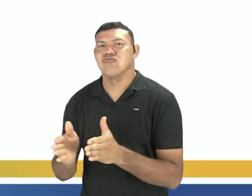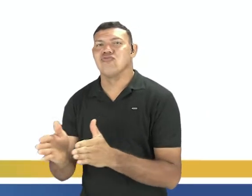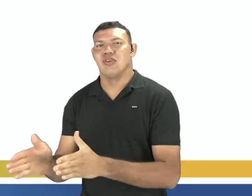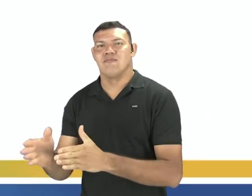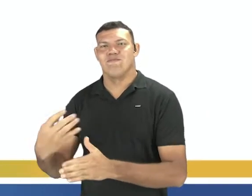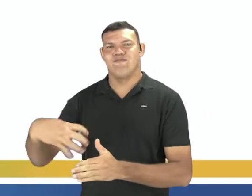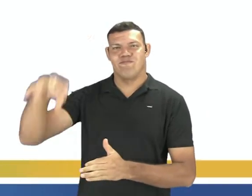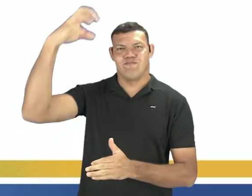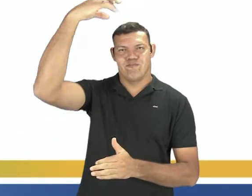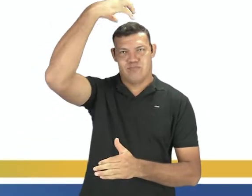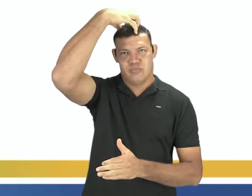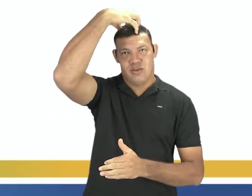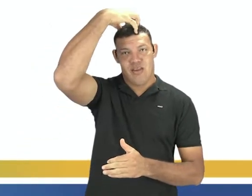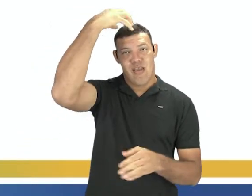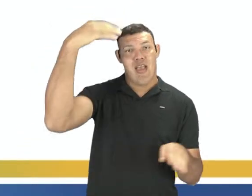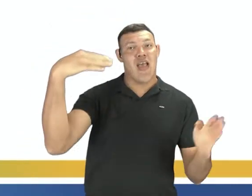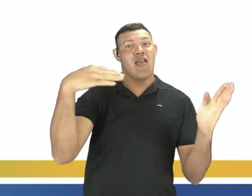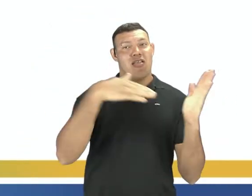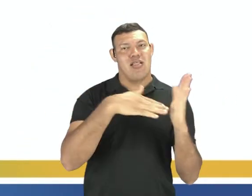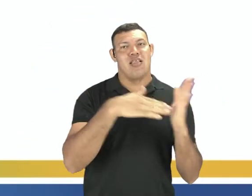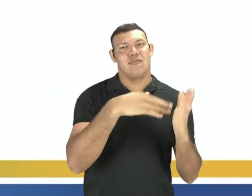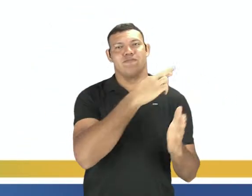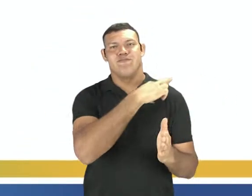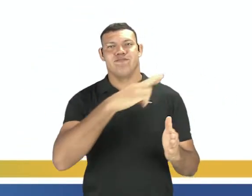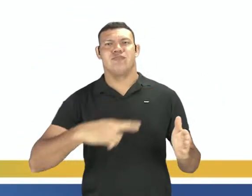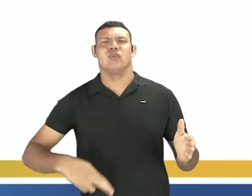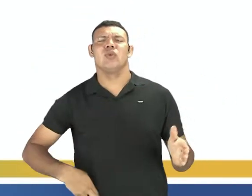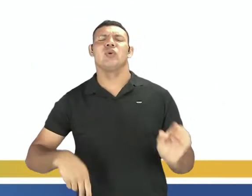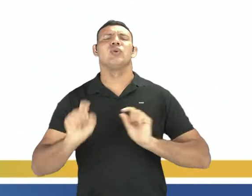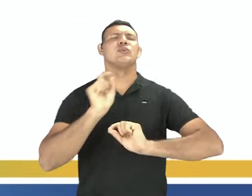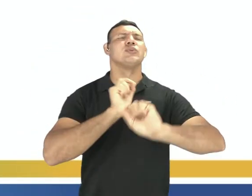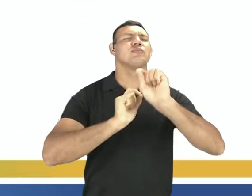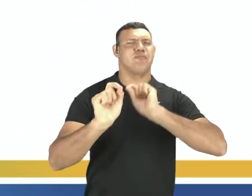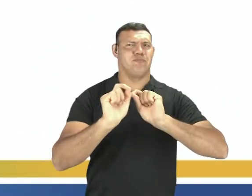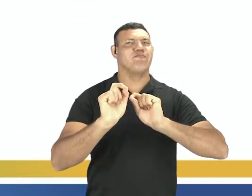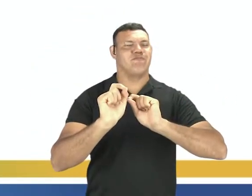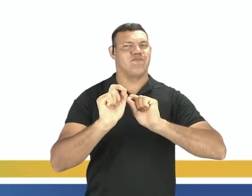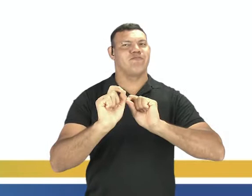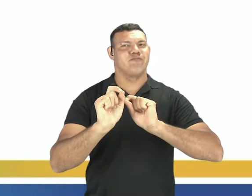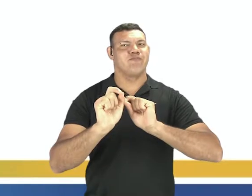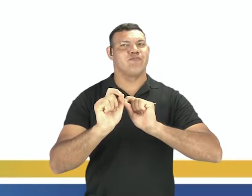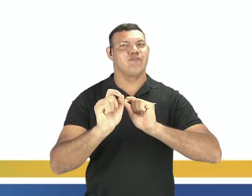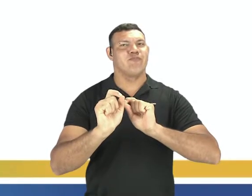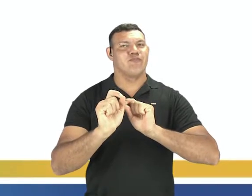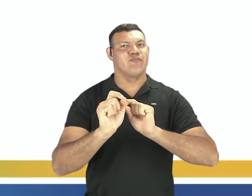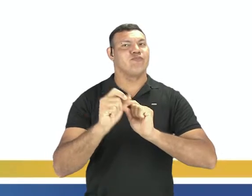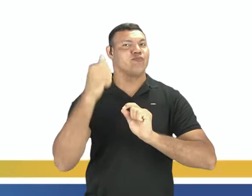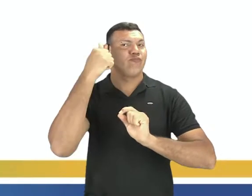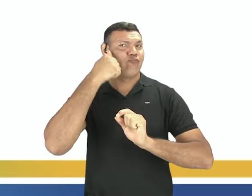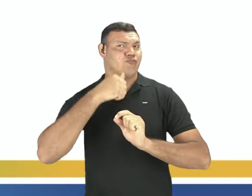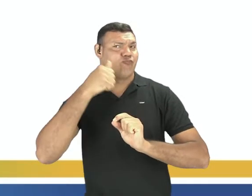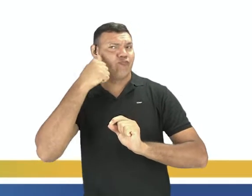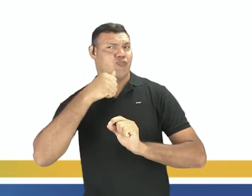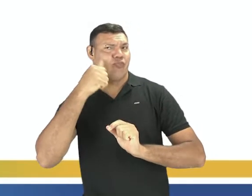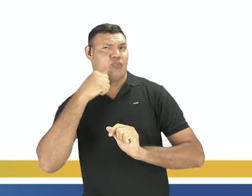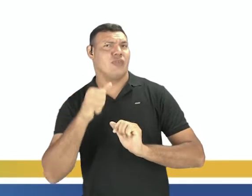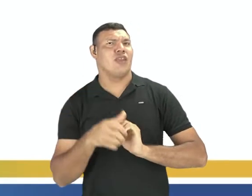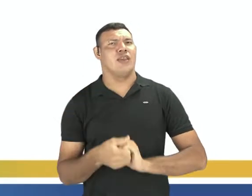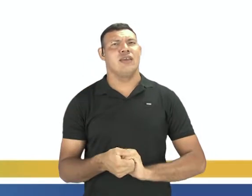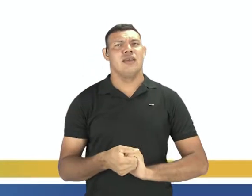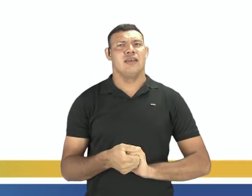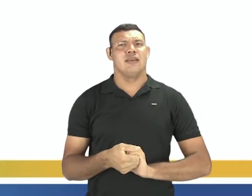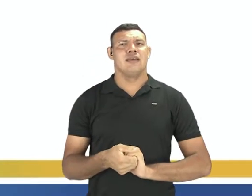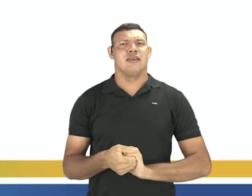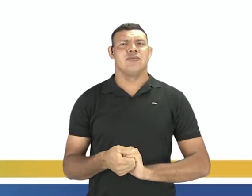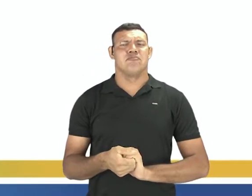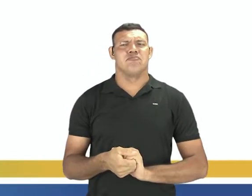monarquia à república. O que nós temos aí? Nós temos uma mulher, né? Que aí essa mulher,